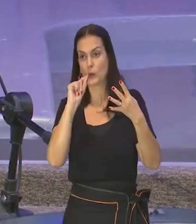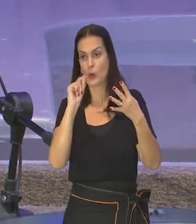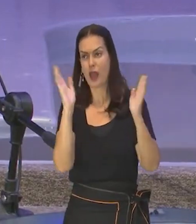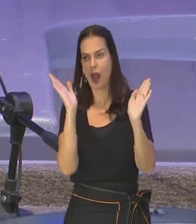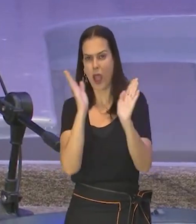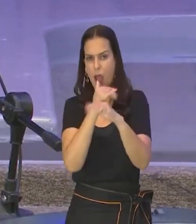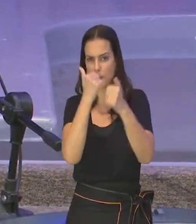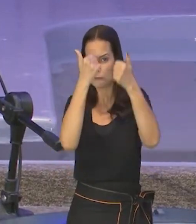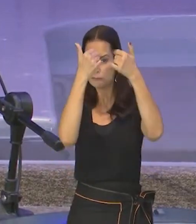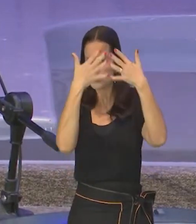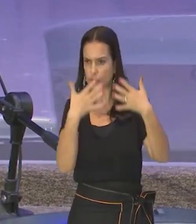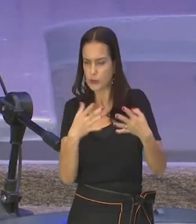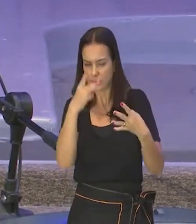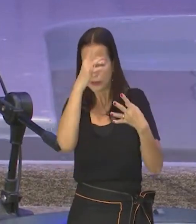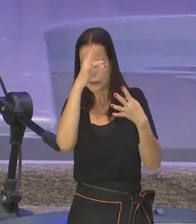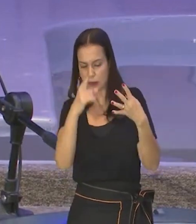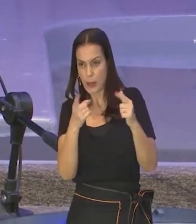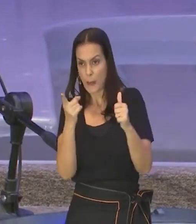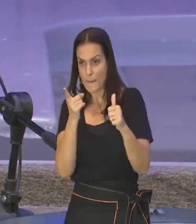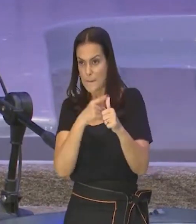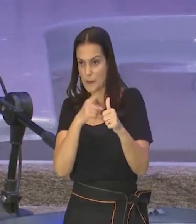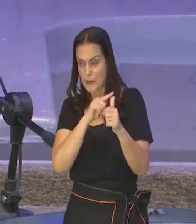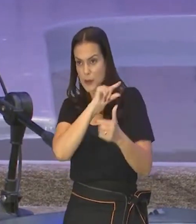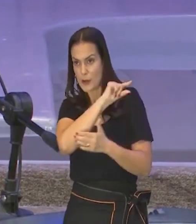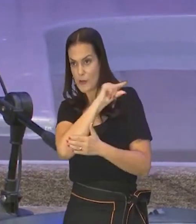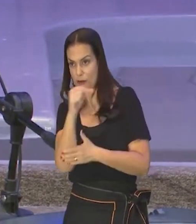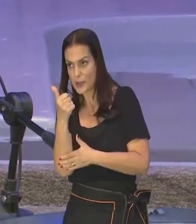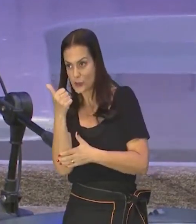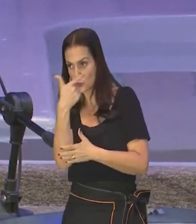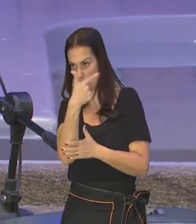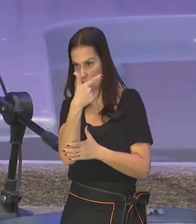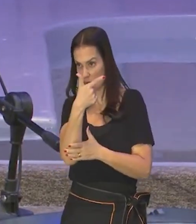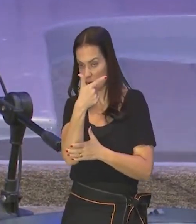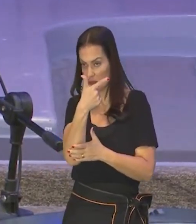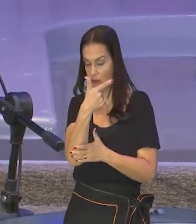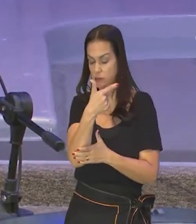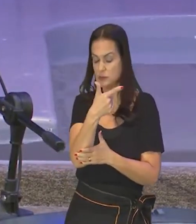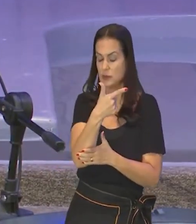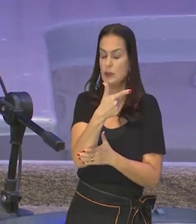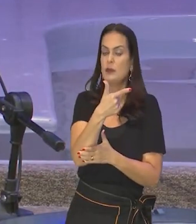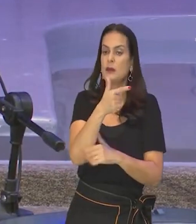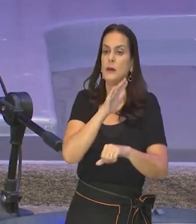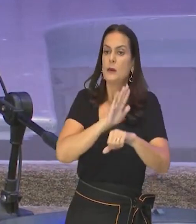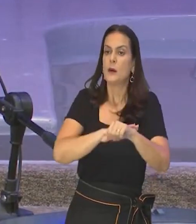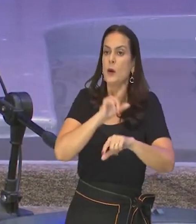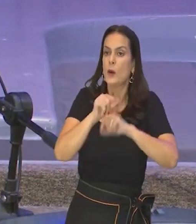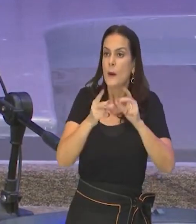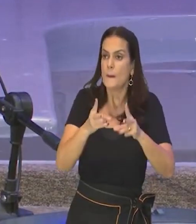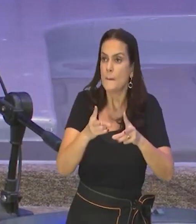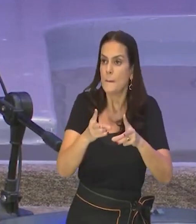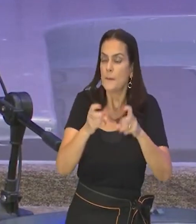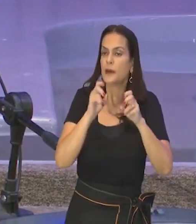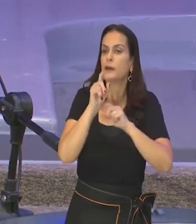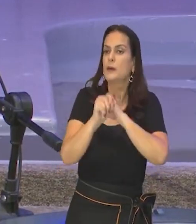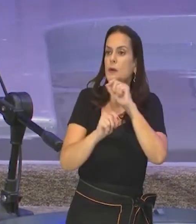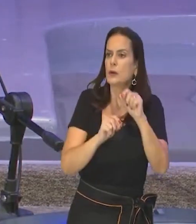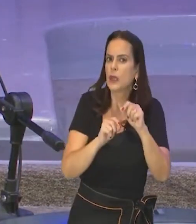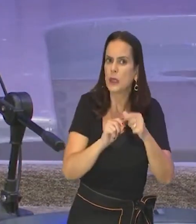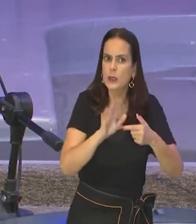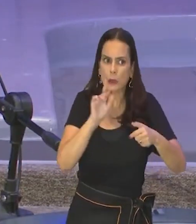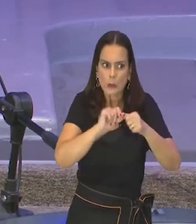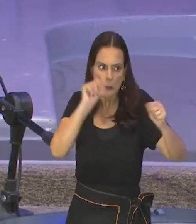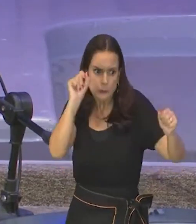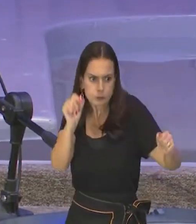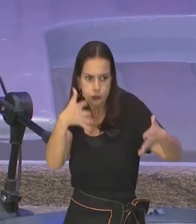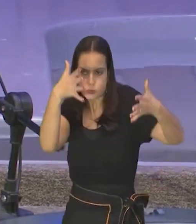brevemente com você. A primeira delas está no verso de número 12, quando eles, ao perceber os sinais e prodígios